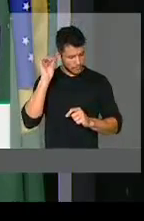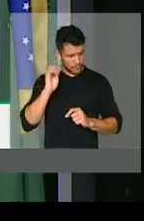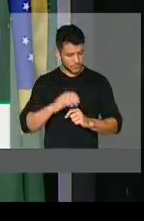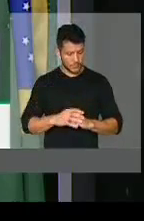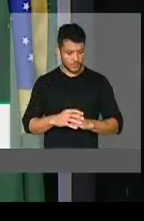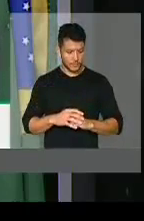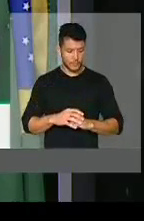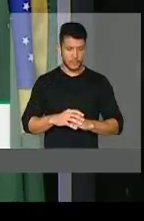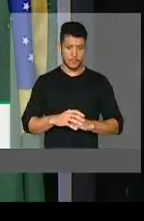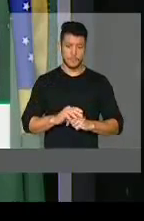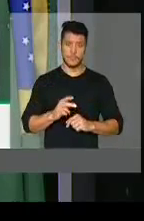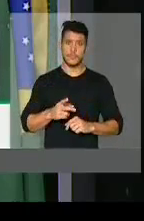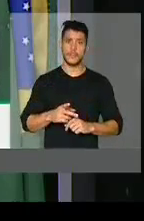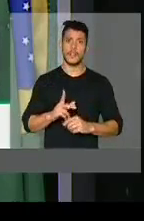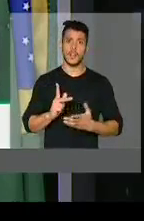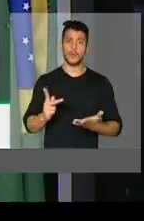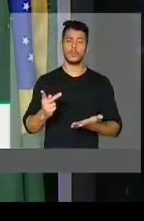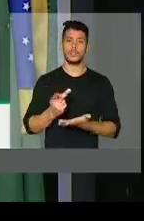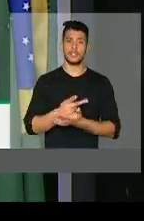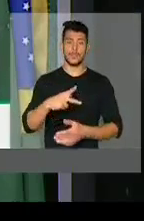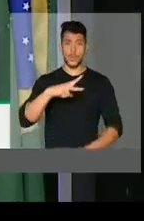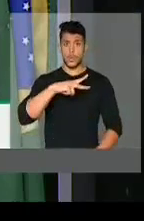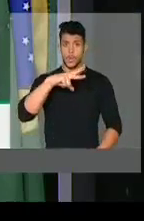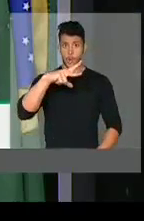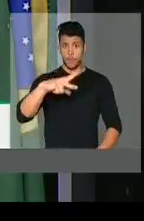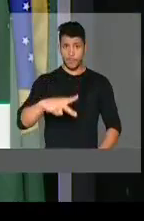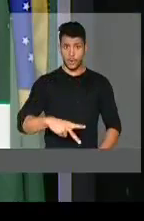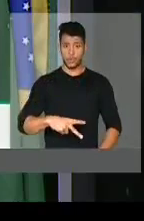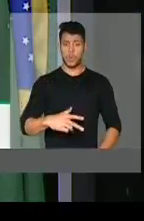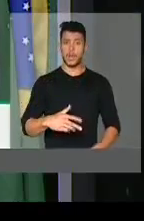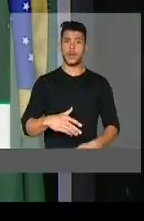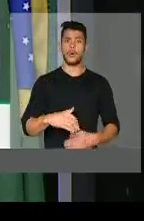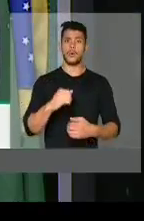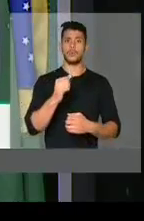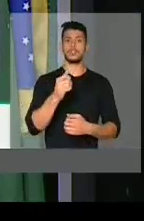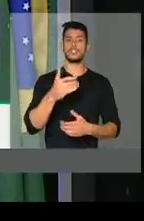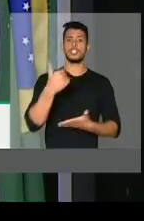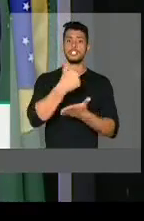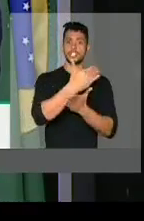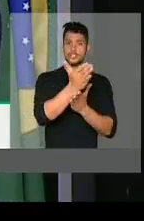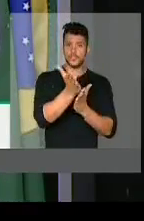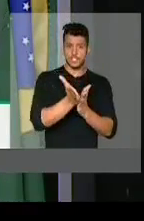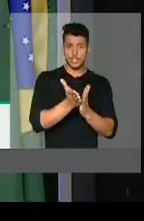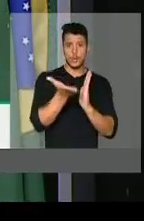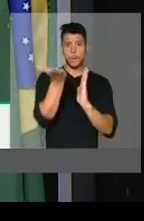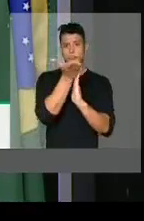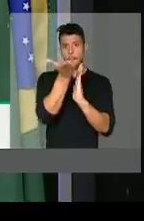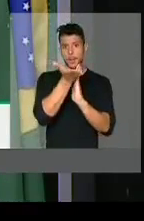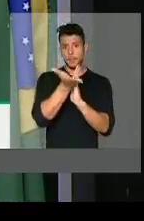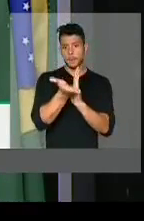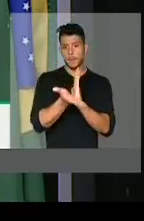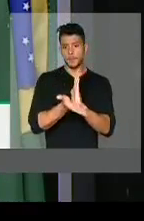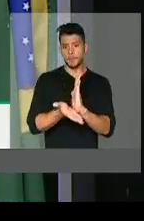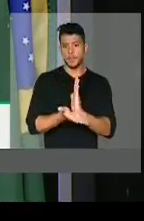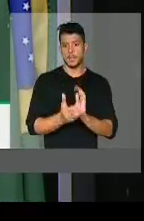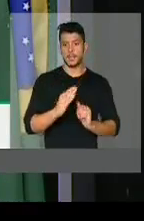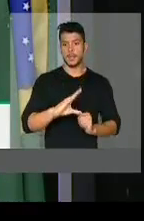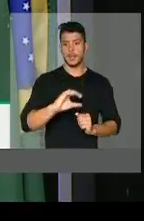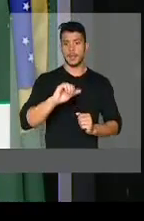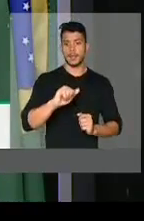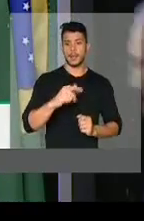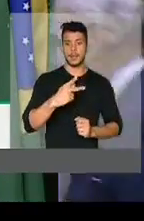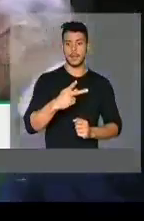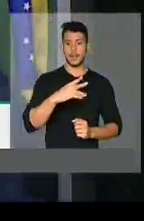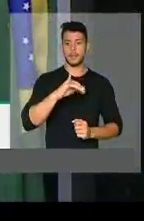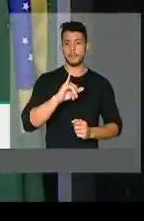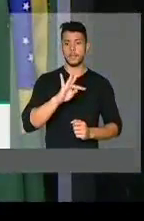desde que a coroa portuguesa dividiu o Brasil em capitanias hereditárias, passando por sesmarias e pela distribuição de